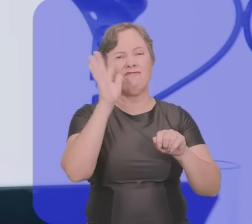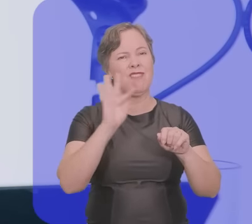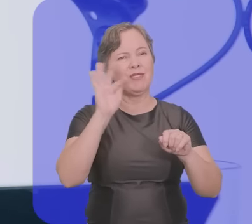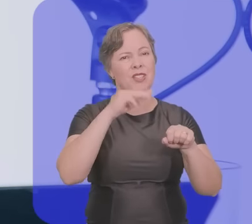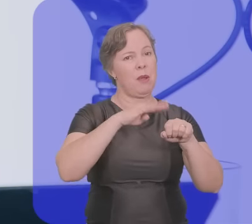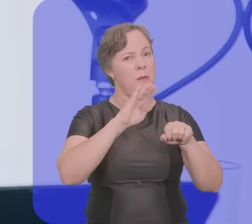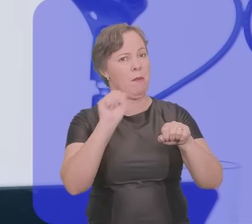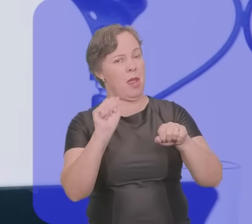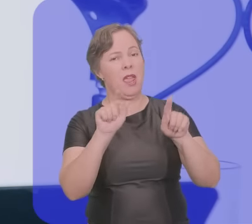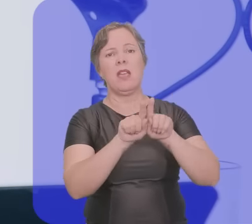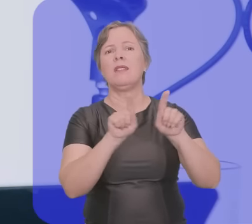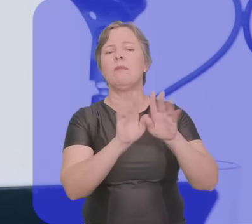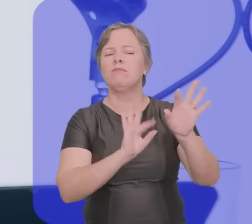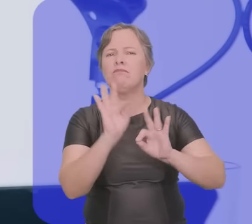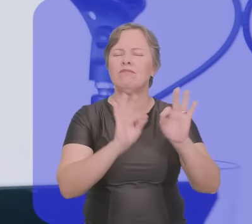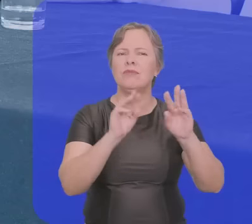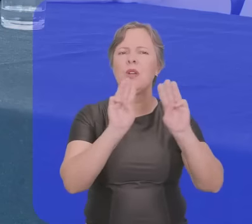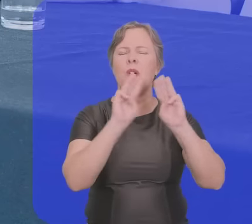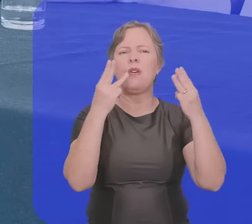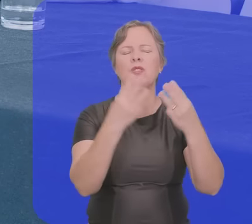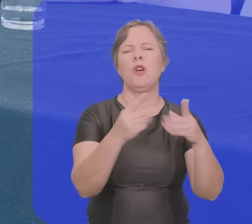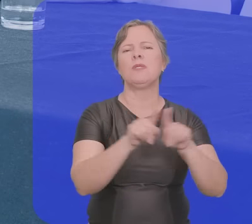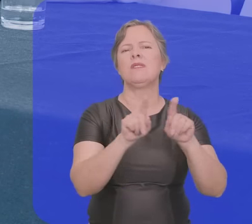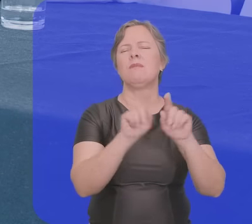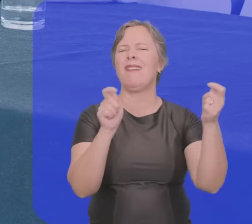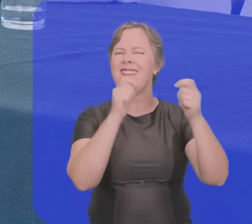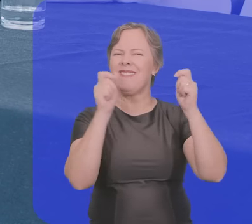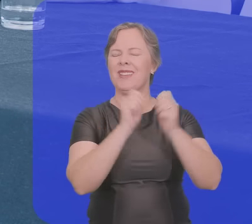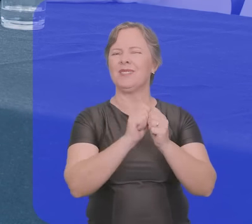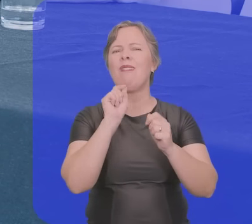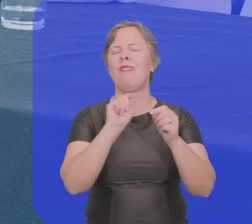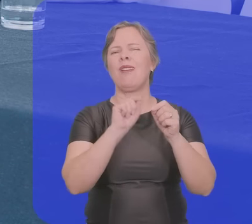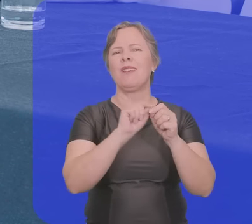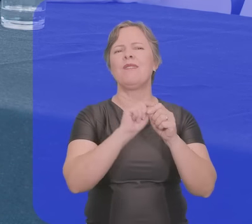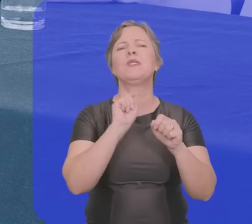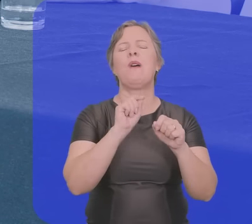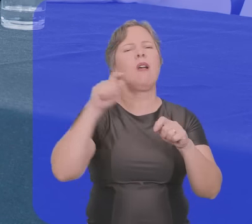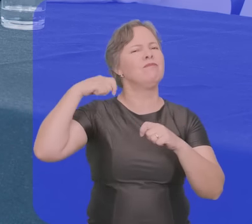até a programação dos nossos workshops e eventos. A gravação, a edição e finalização